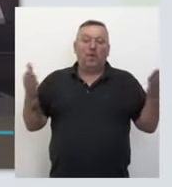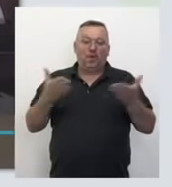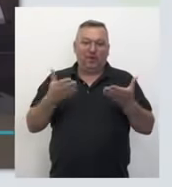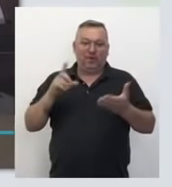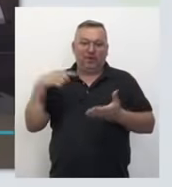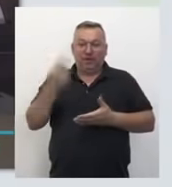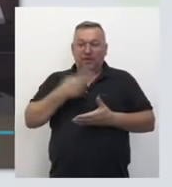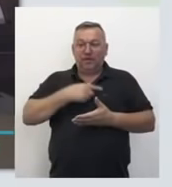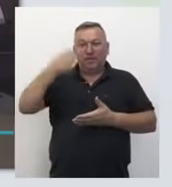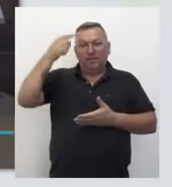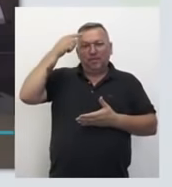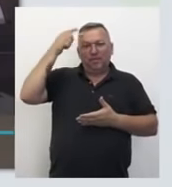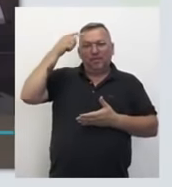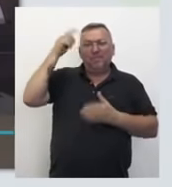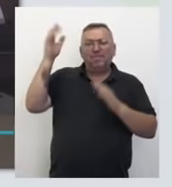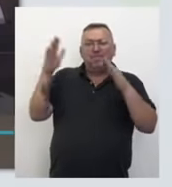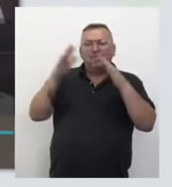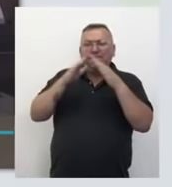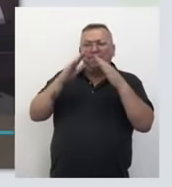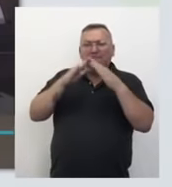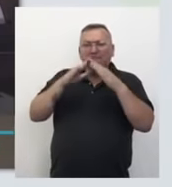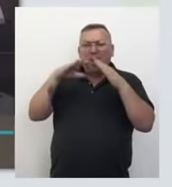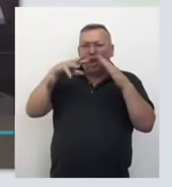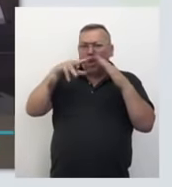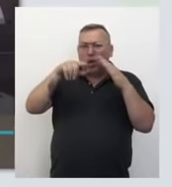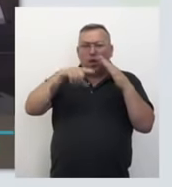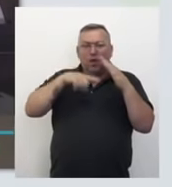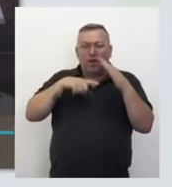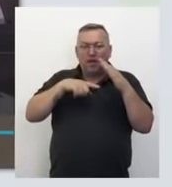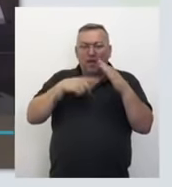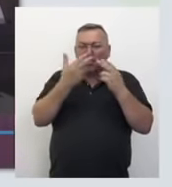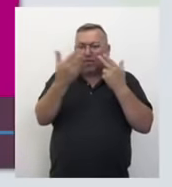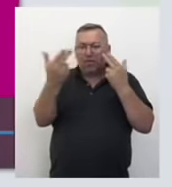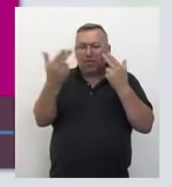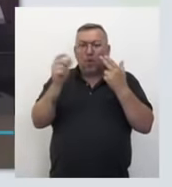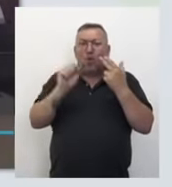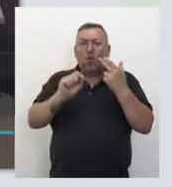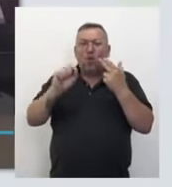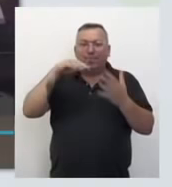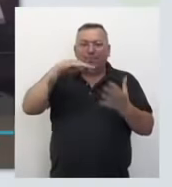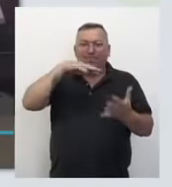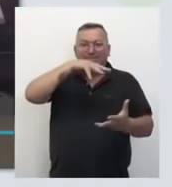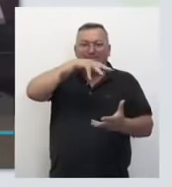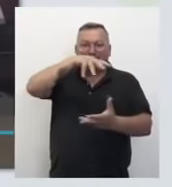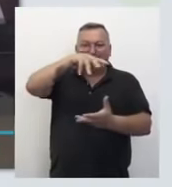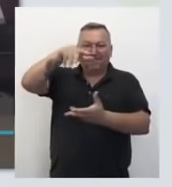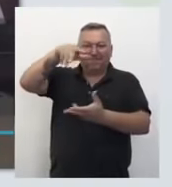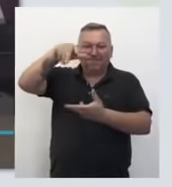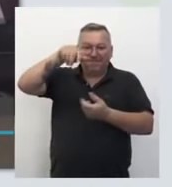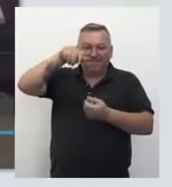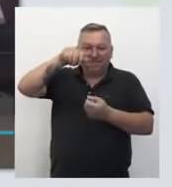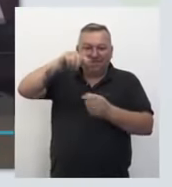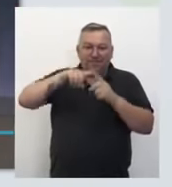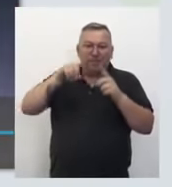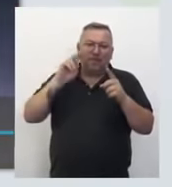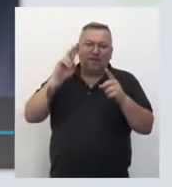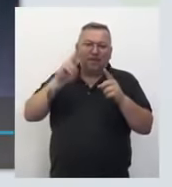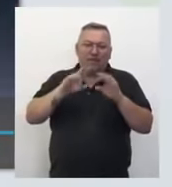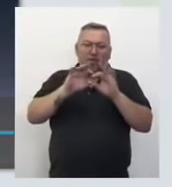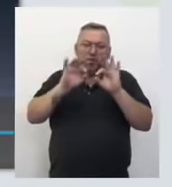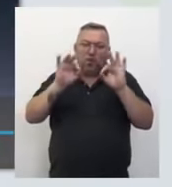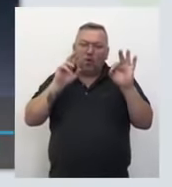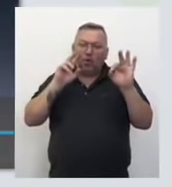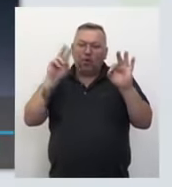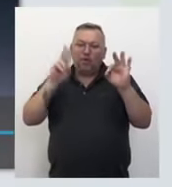vamos pensar na casa que todos temos em comum, o planeta Terra. Quando vista de muito longe, como nessa